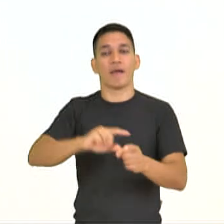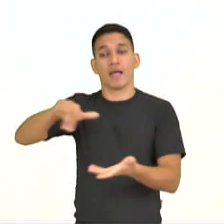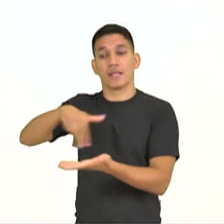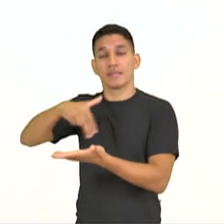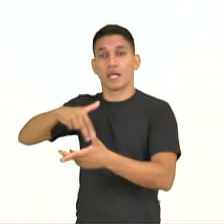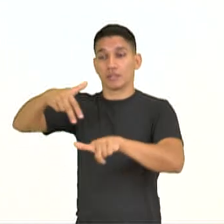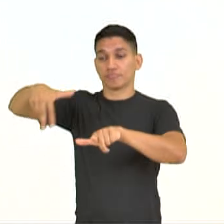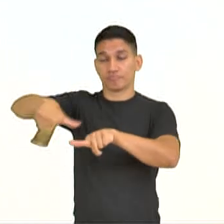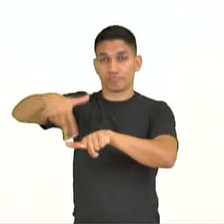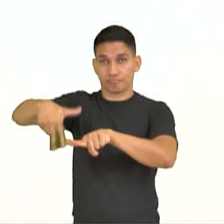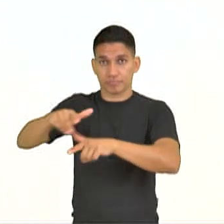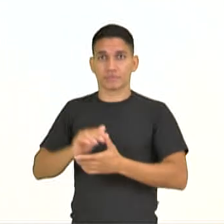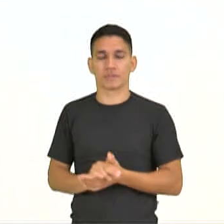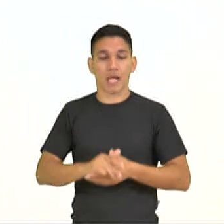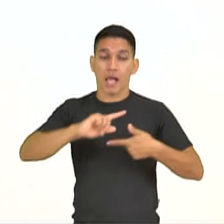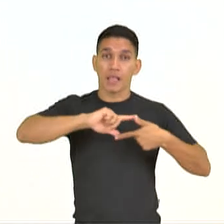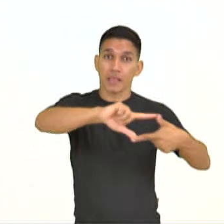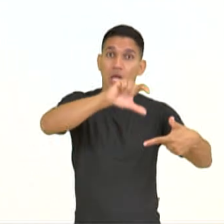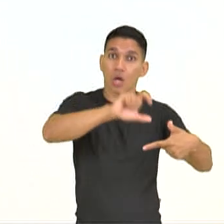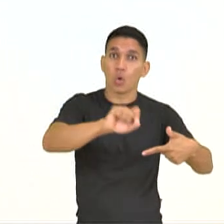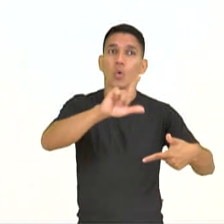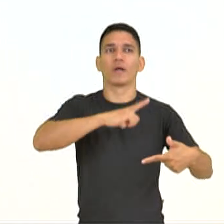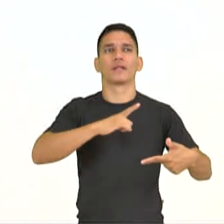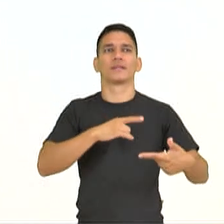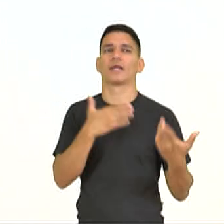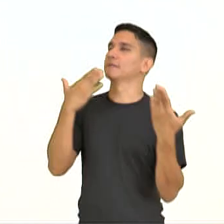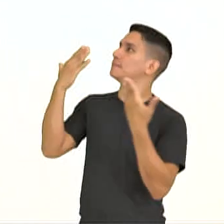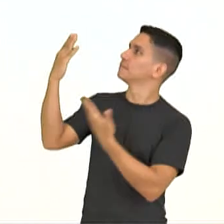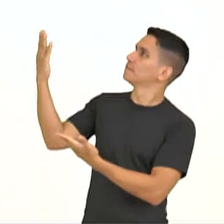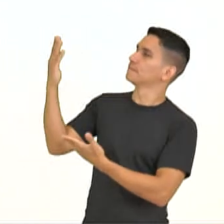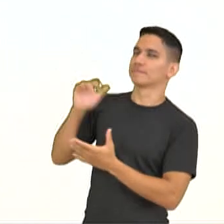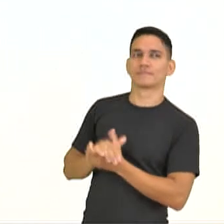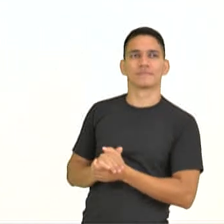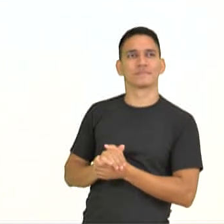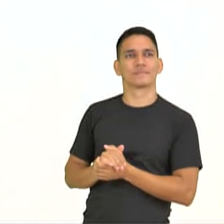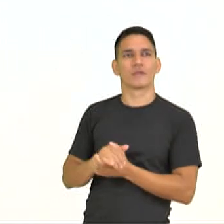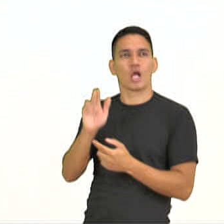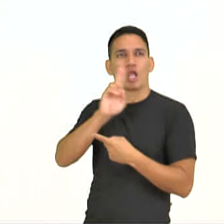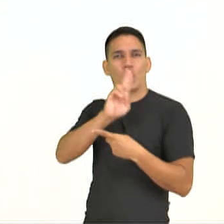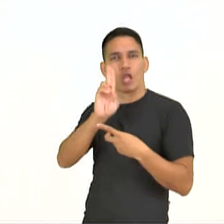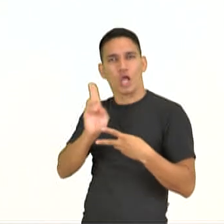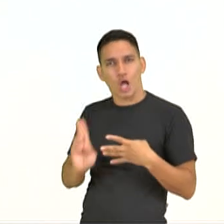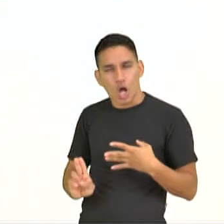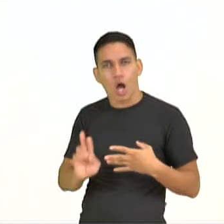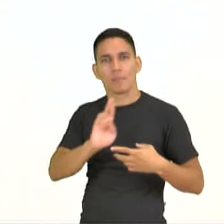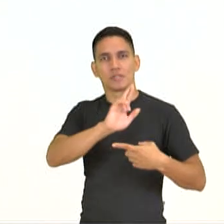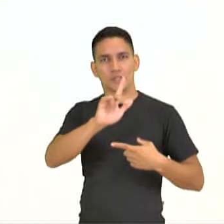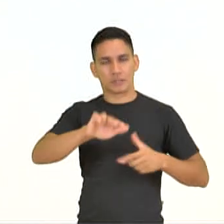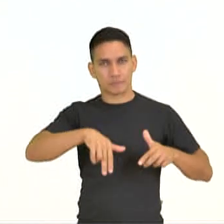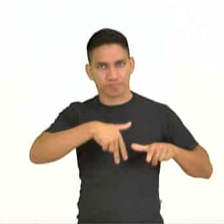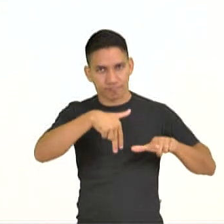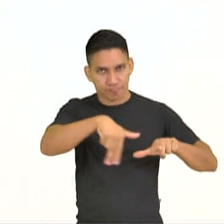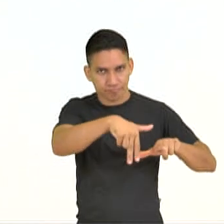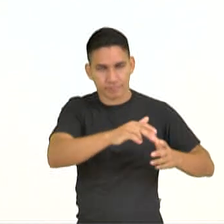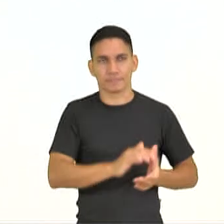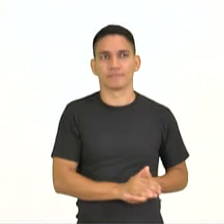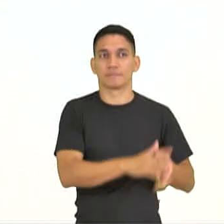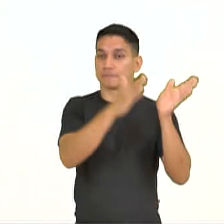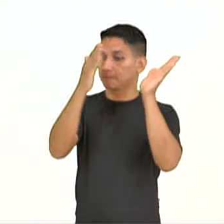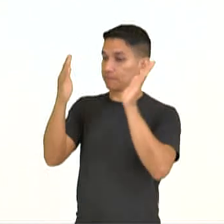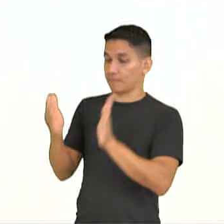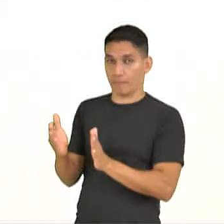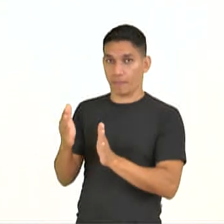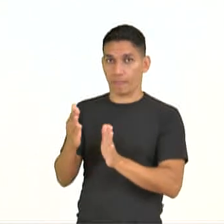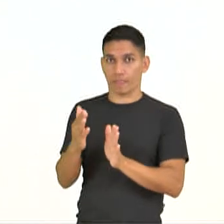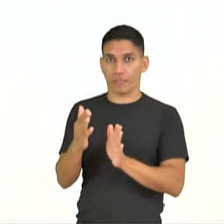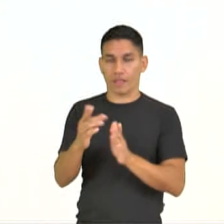danças tradicionais nós encontramos o anu, a chimarrita, o pau de fitas, o pezinho e a chula. Já entre as danças